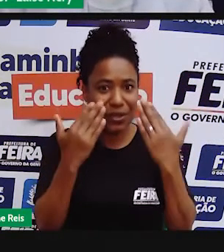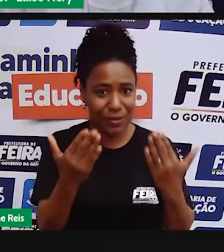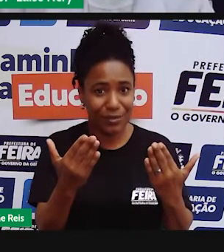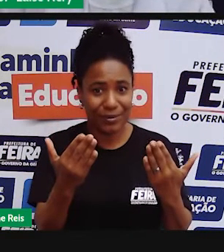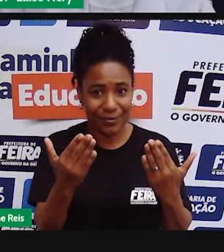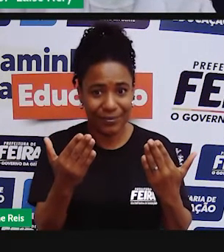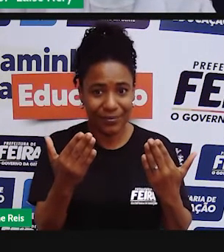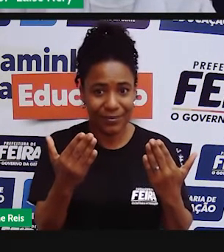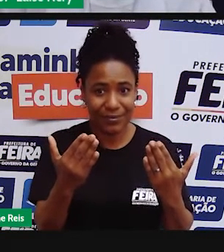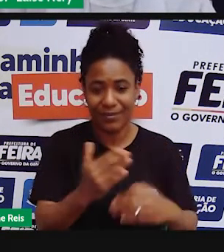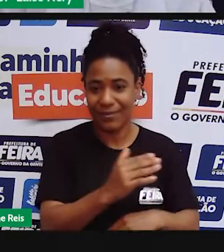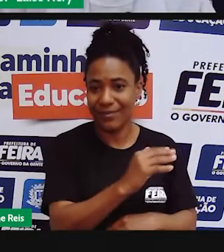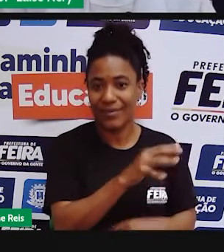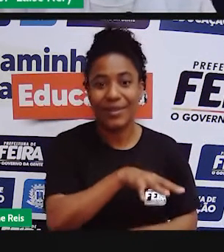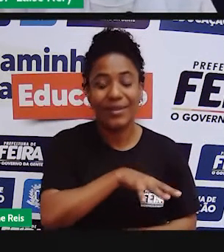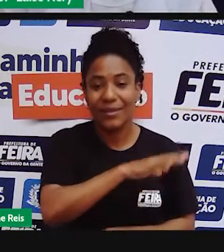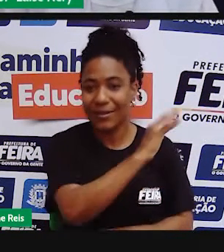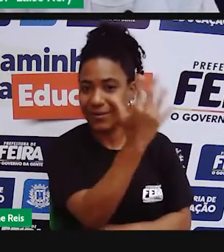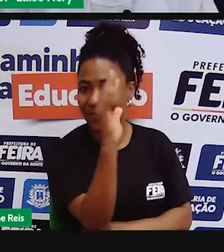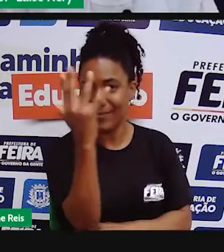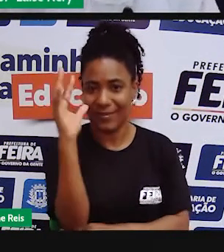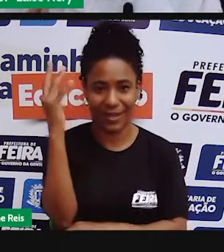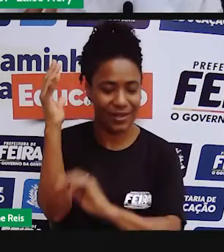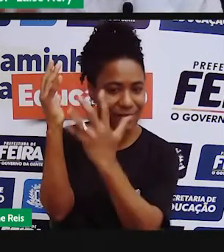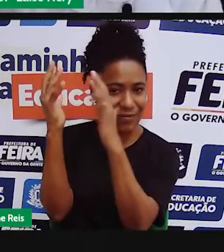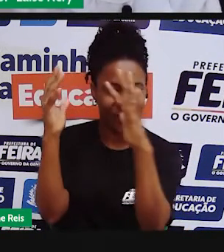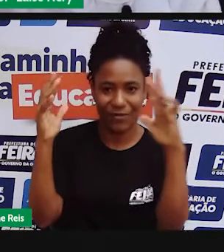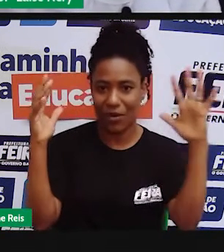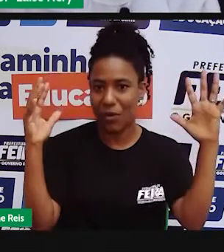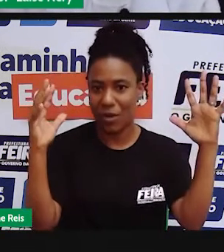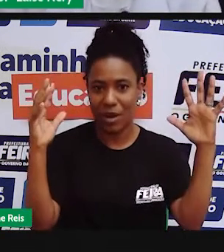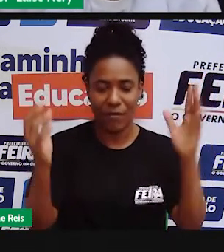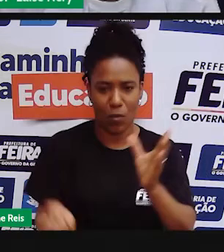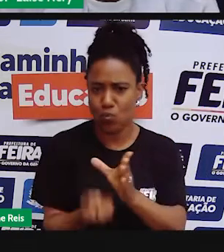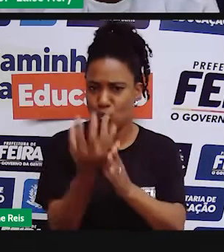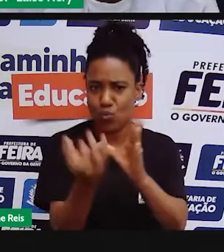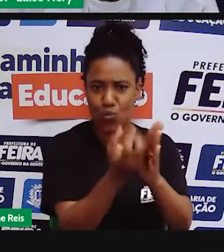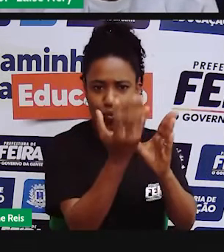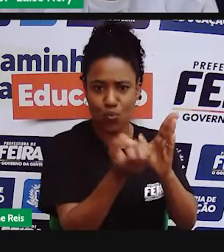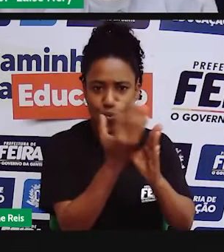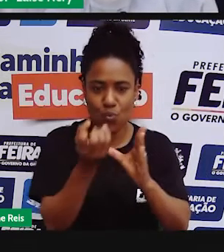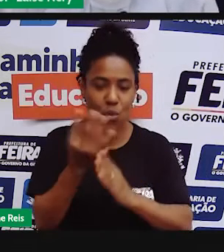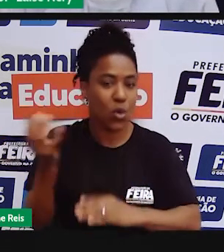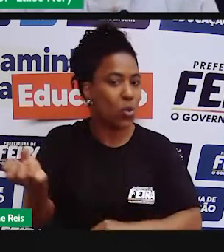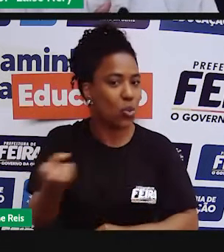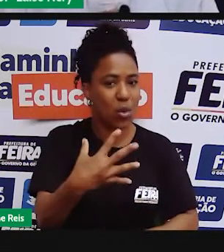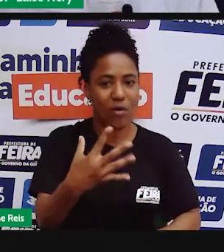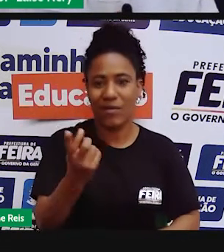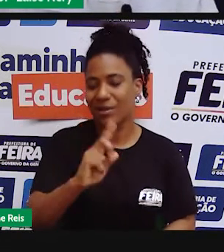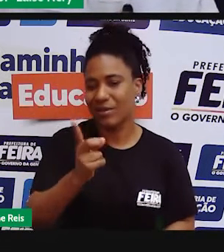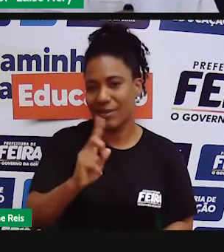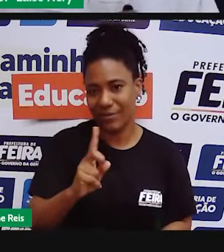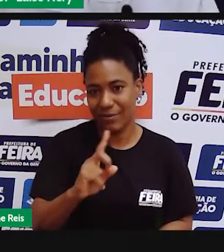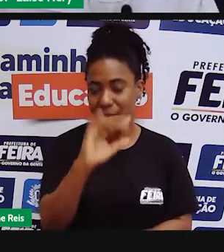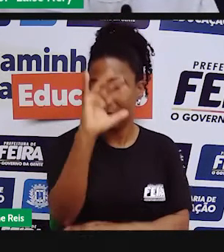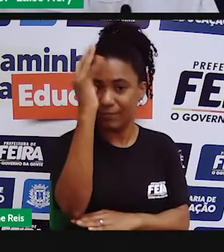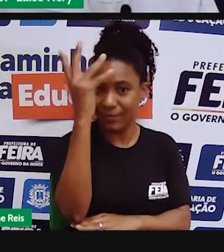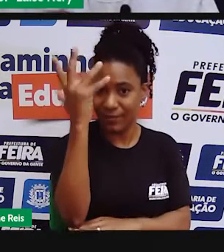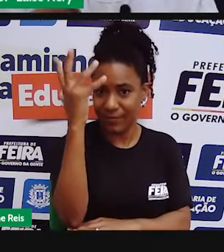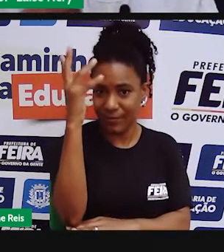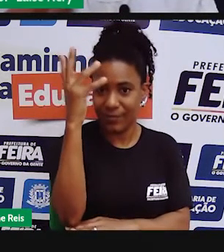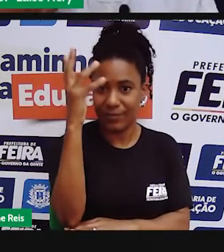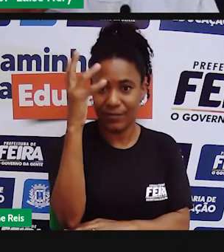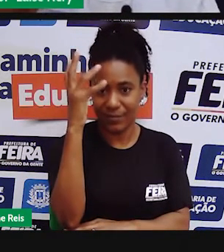a flora não vai se modificar, não vai nascer novas espécies. Aquelas espécies